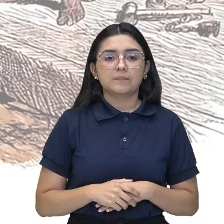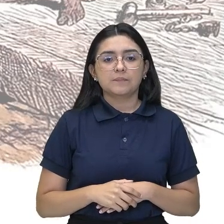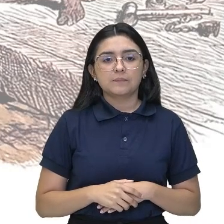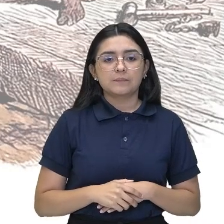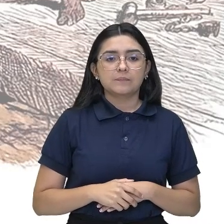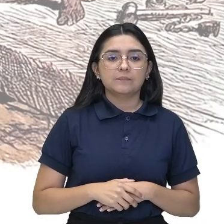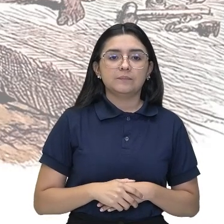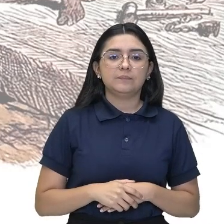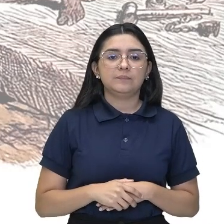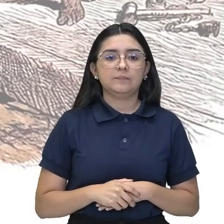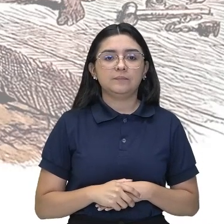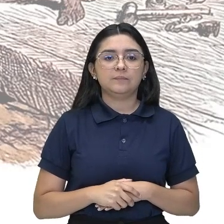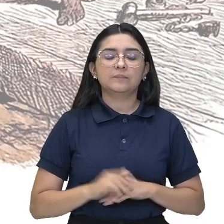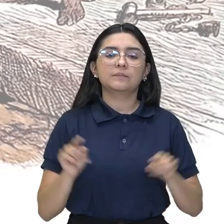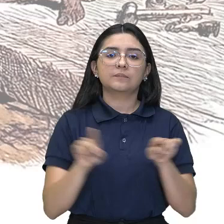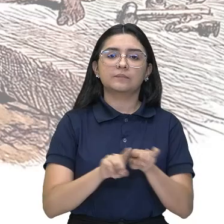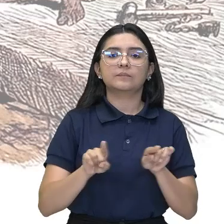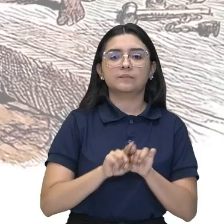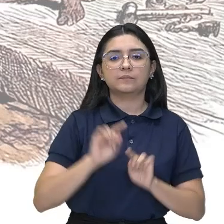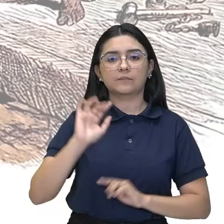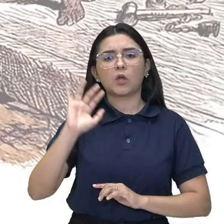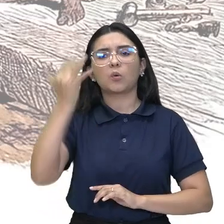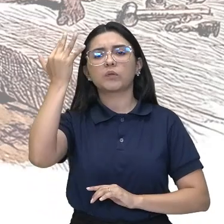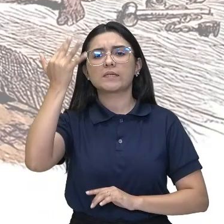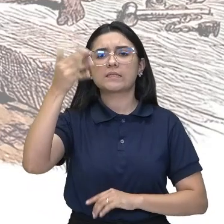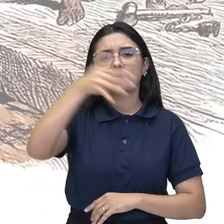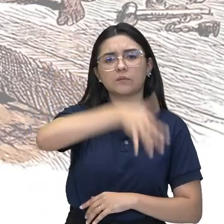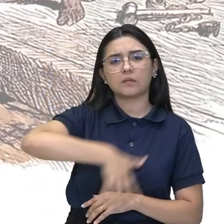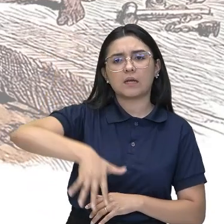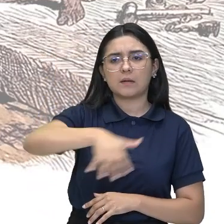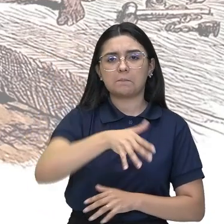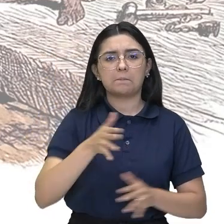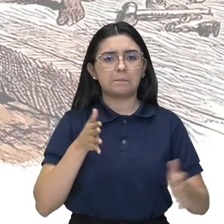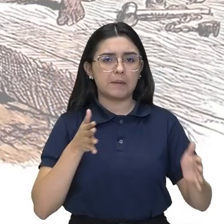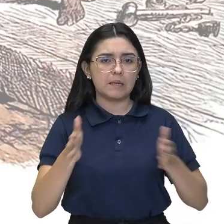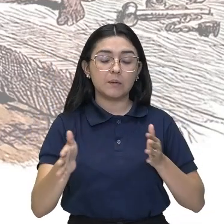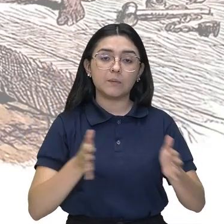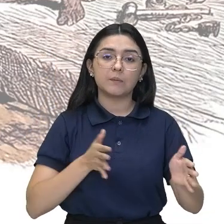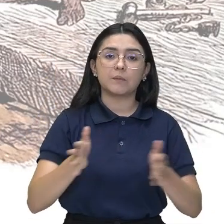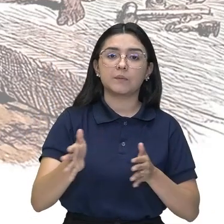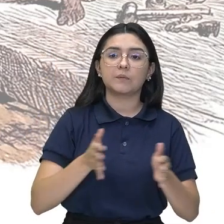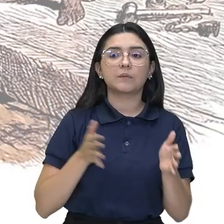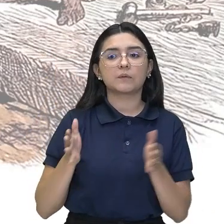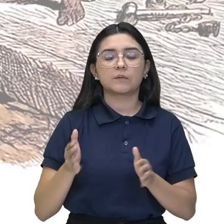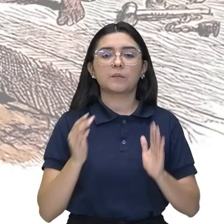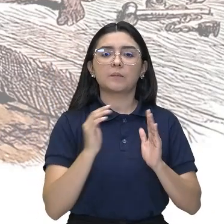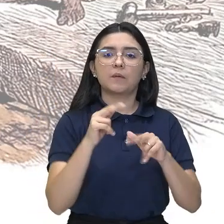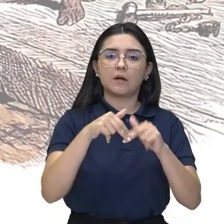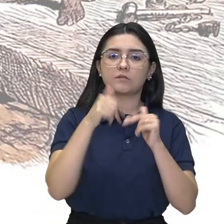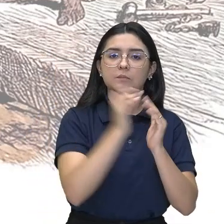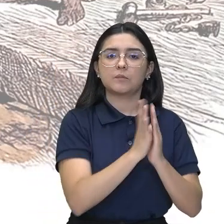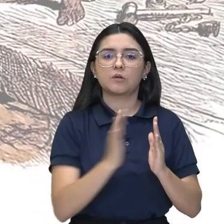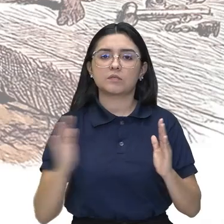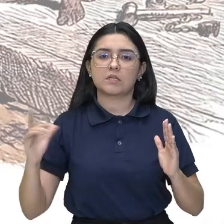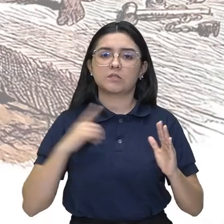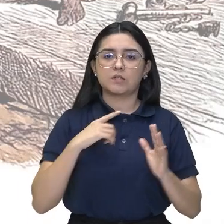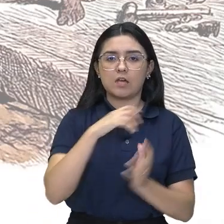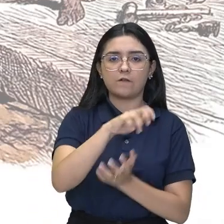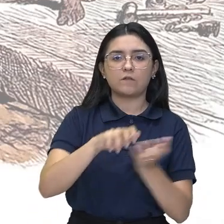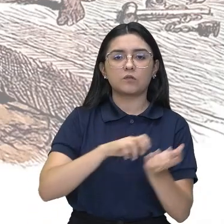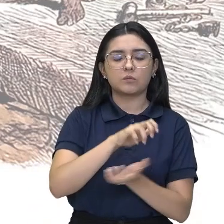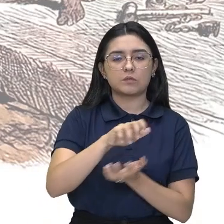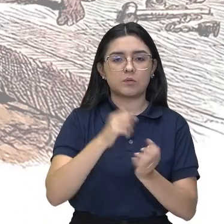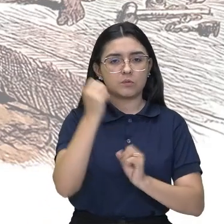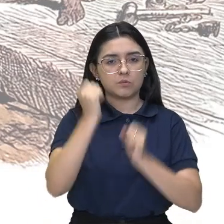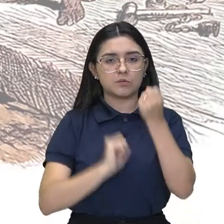própria conjuntura, né, que está se criando no país a partir aí do processo da Revolução Industrial na Inglaterra, que